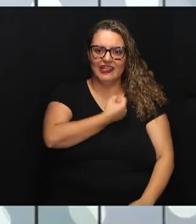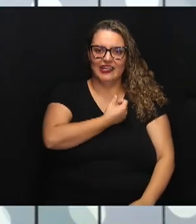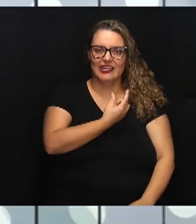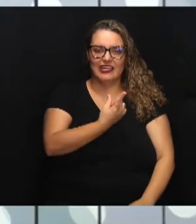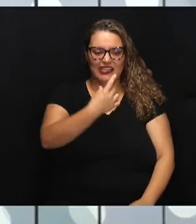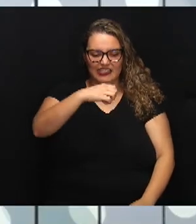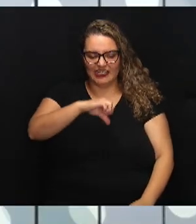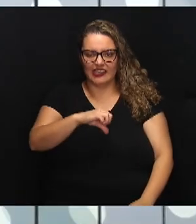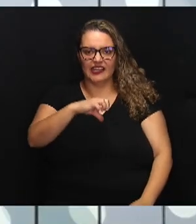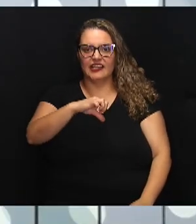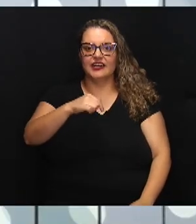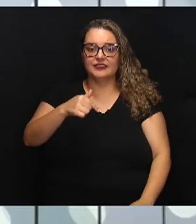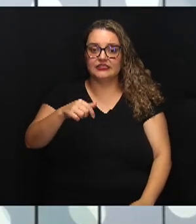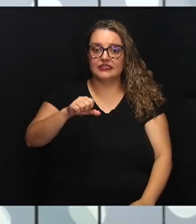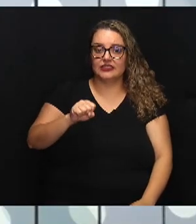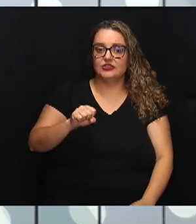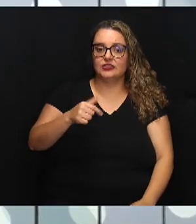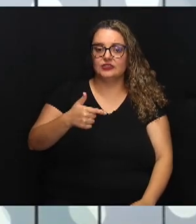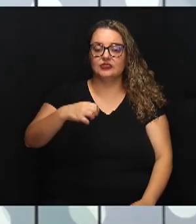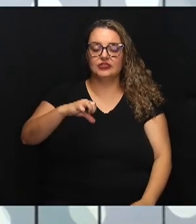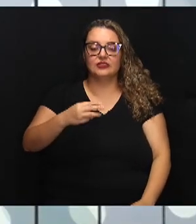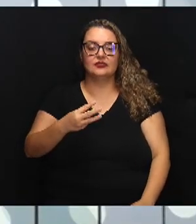número é o